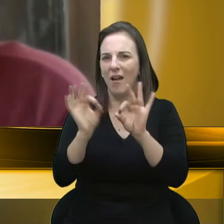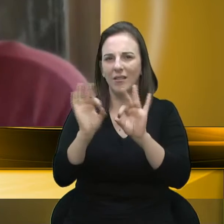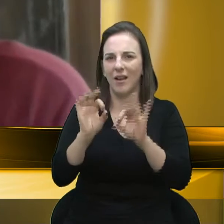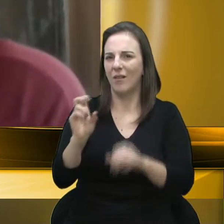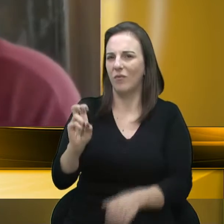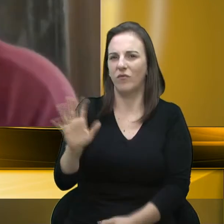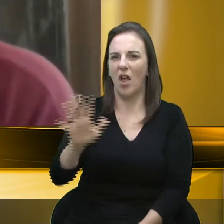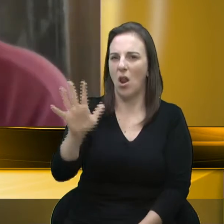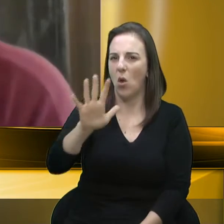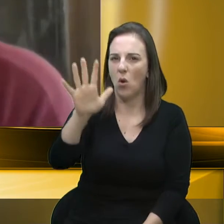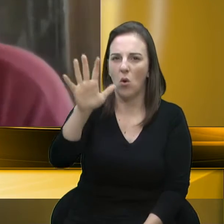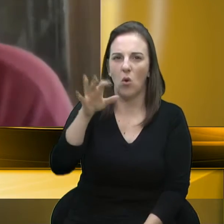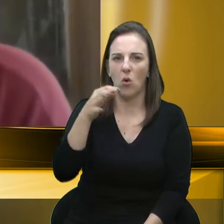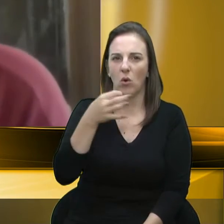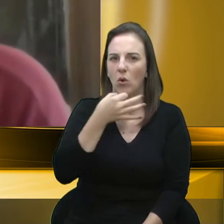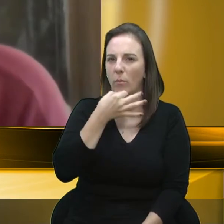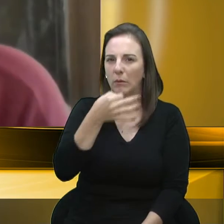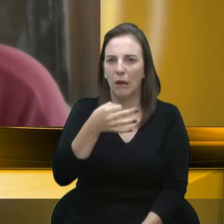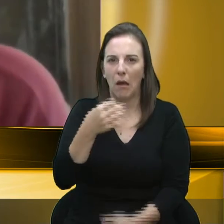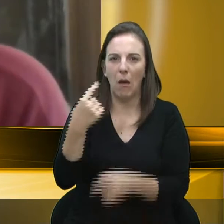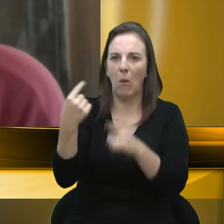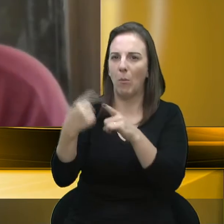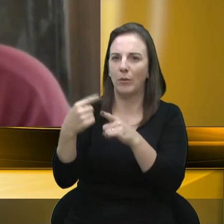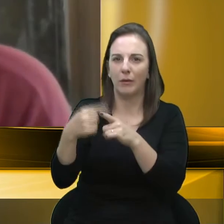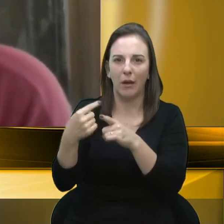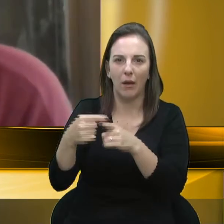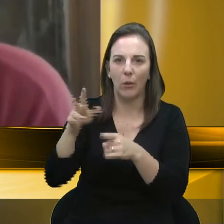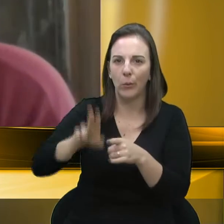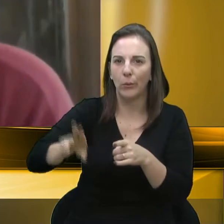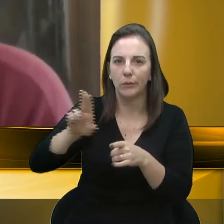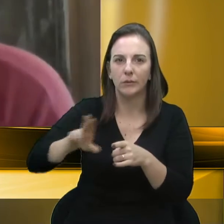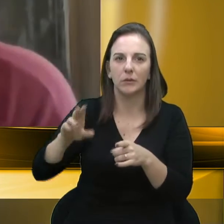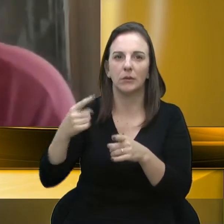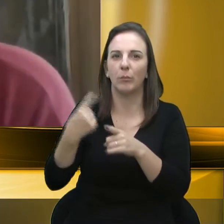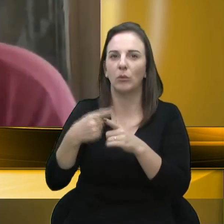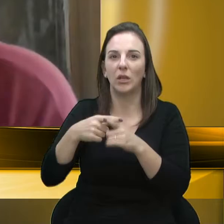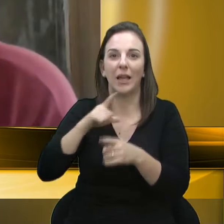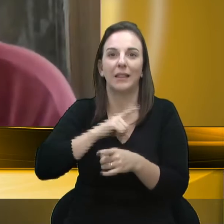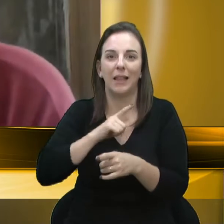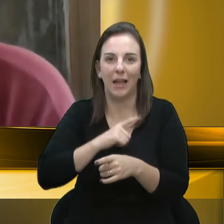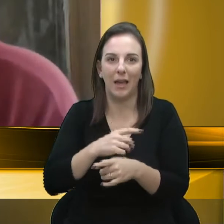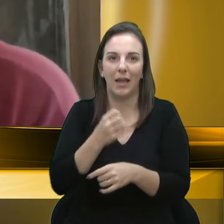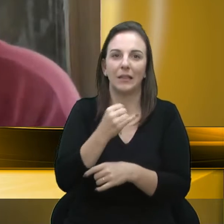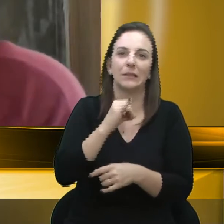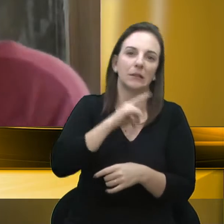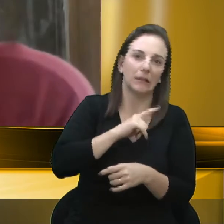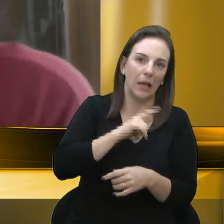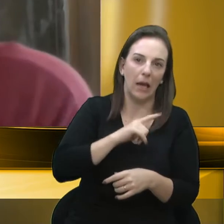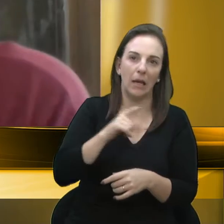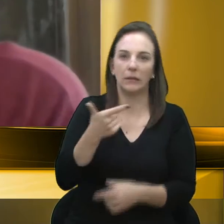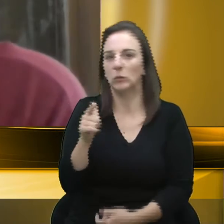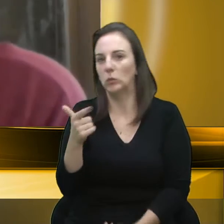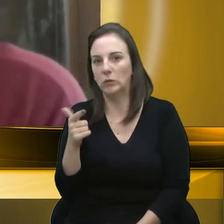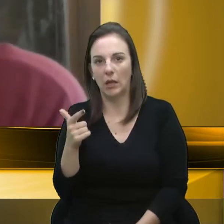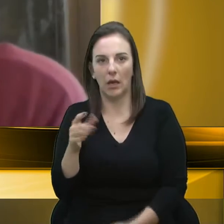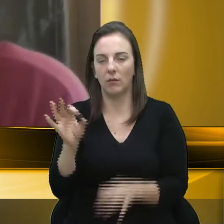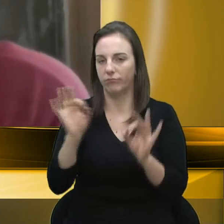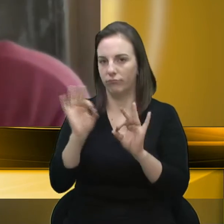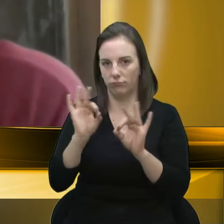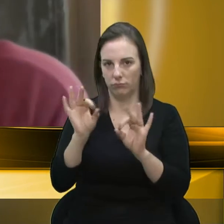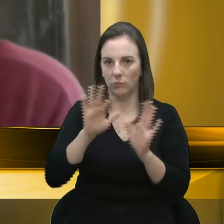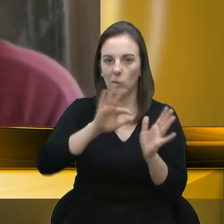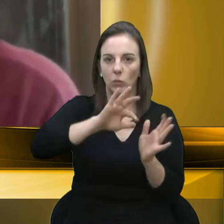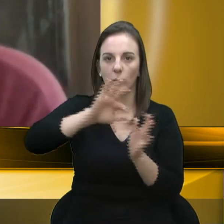sobre por que está usando porte, ou por que tem porte, se tem, se não tem. Estou dizendo, estou cobrando